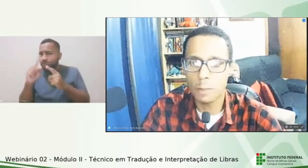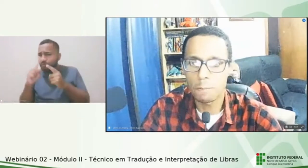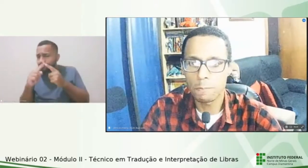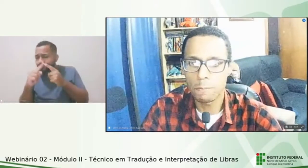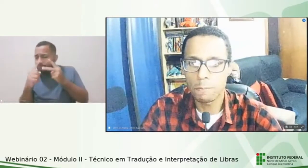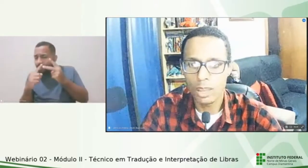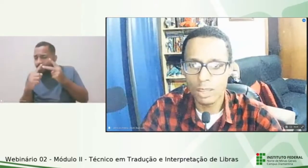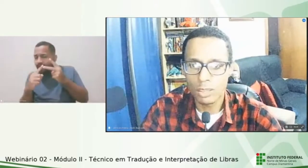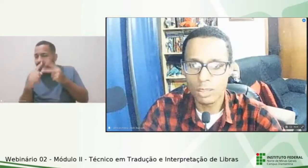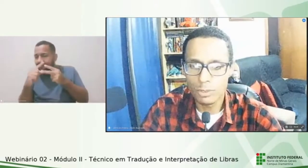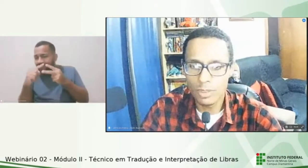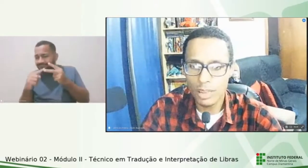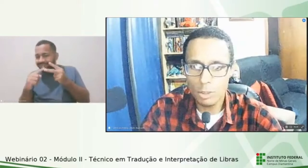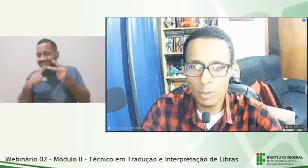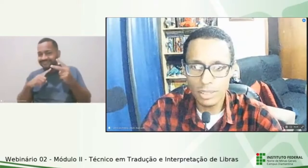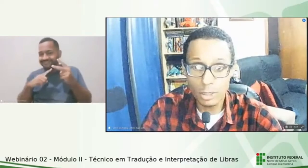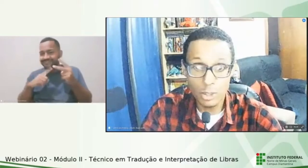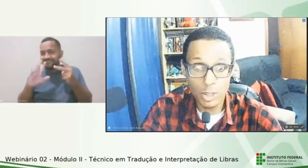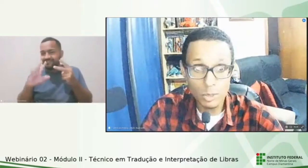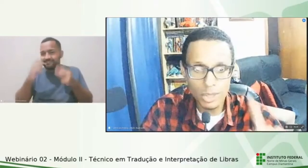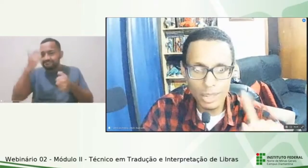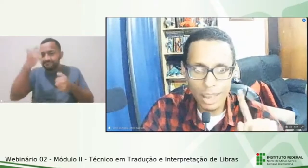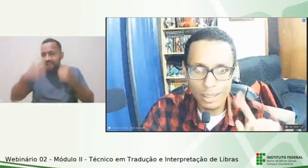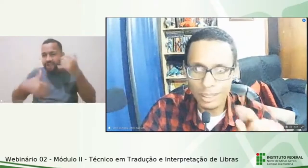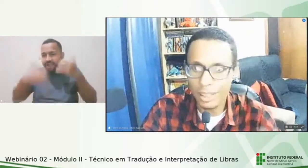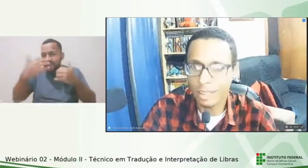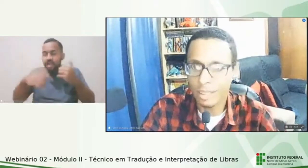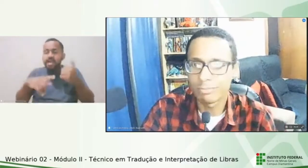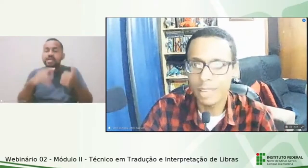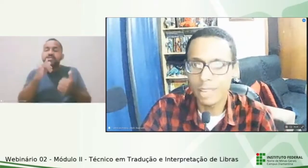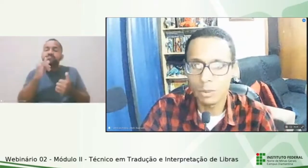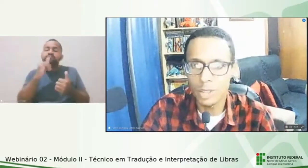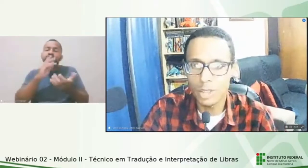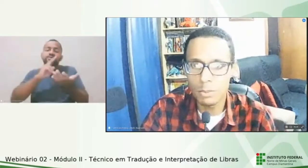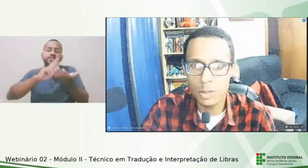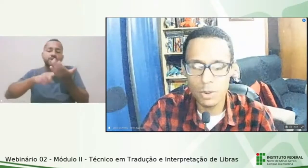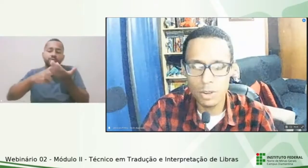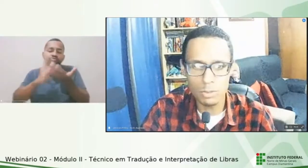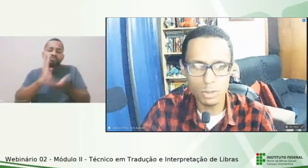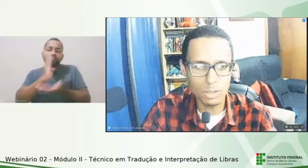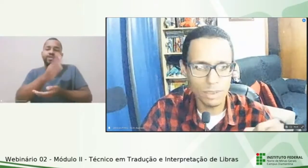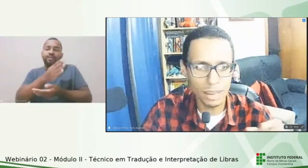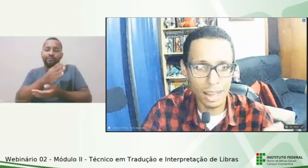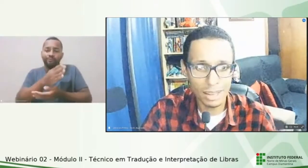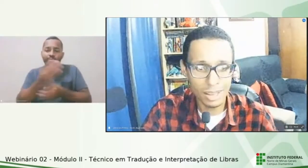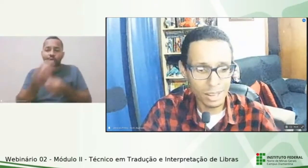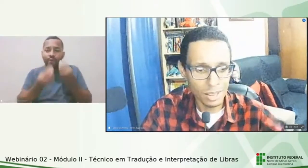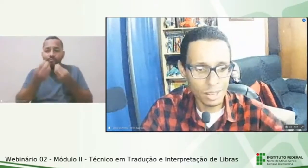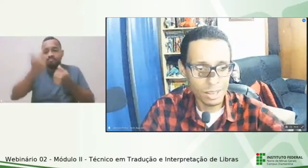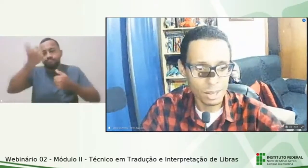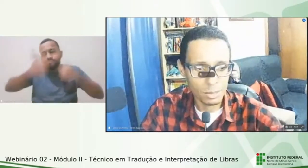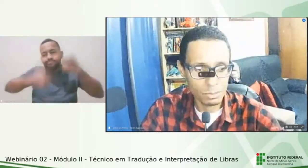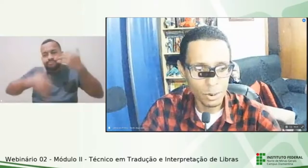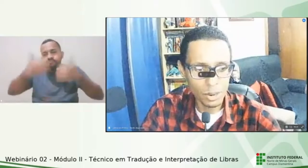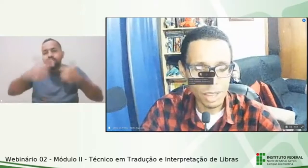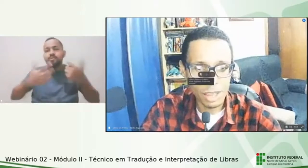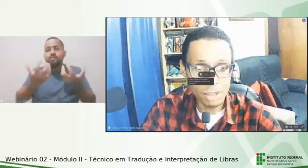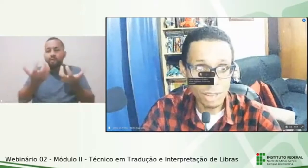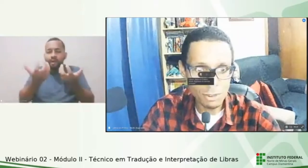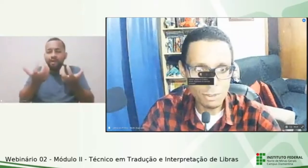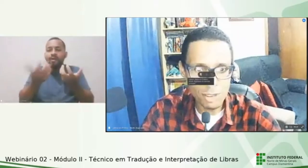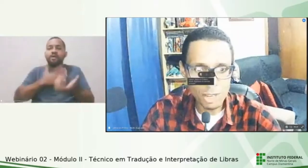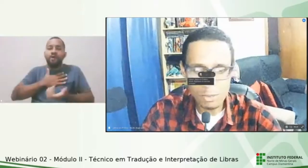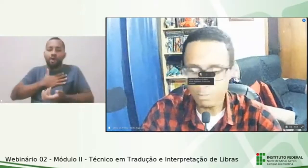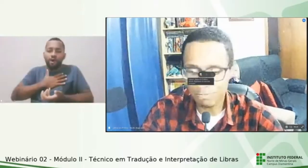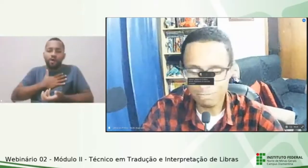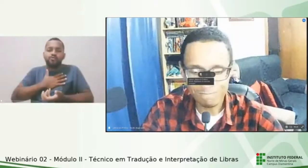já. Vou falar sobre a tradução direta, que é um termo que eu gosto muito de falar, porque eu já